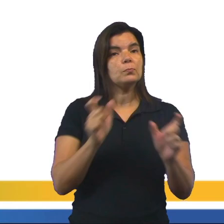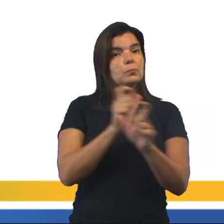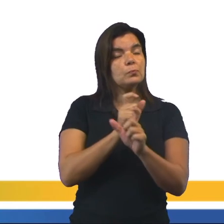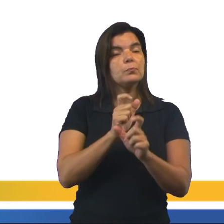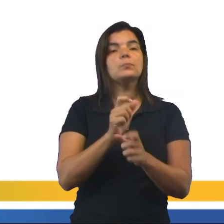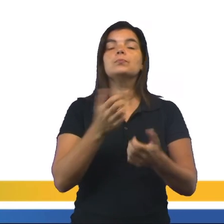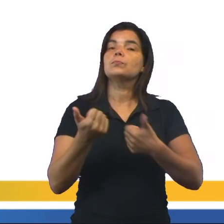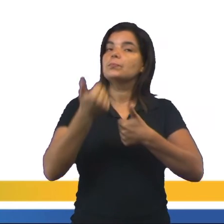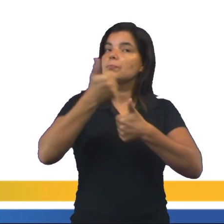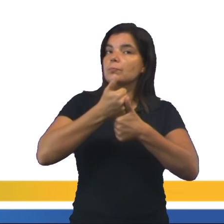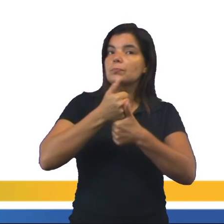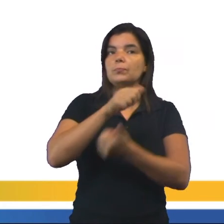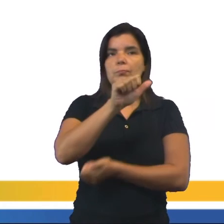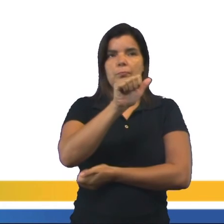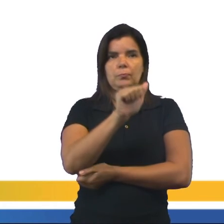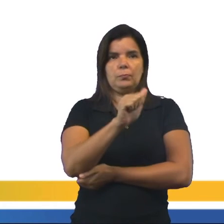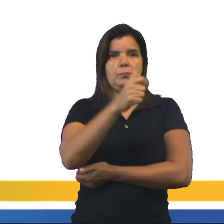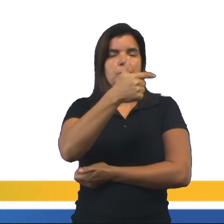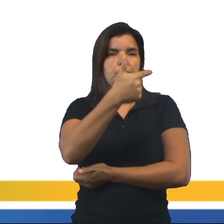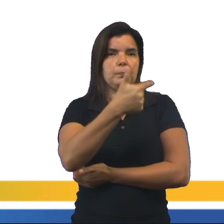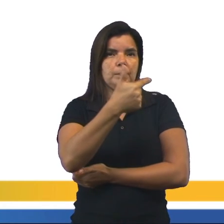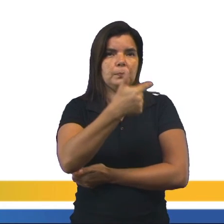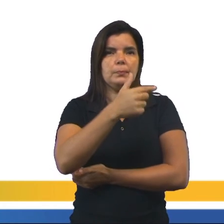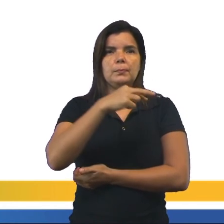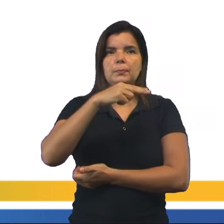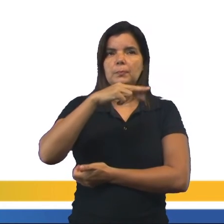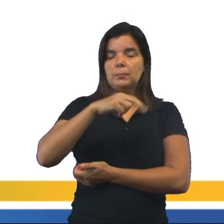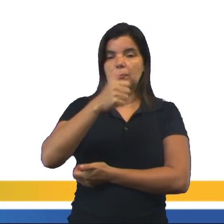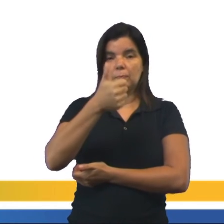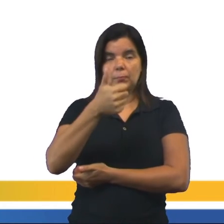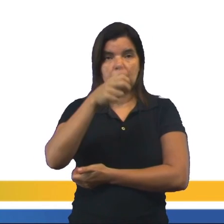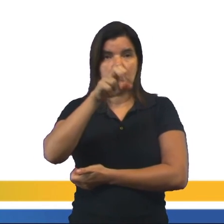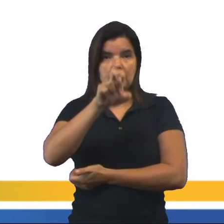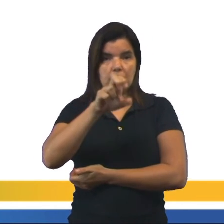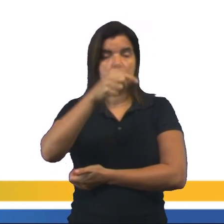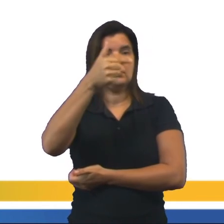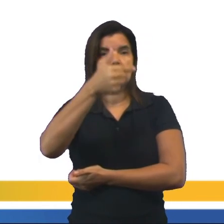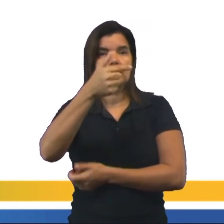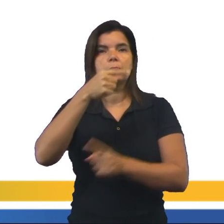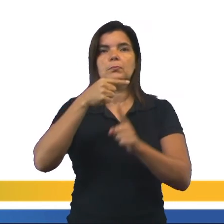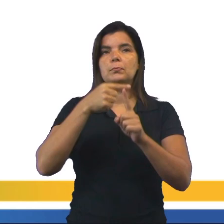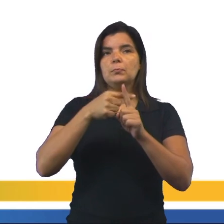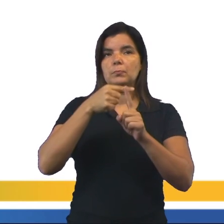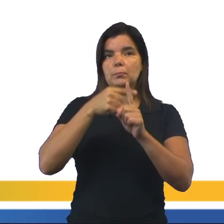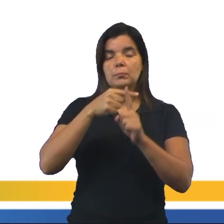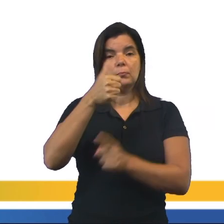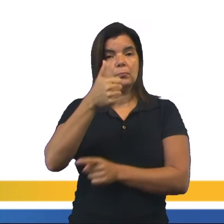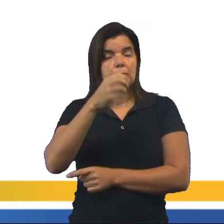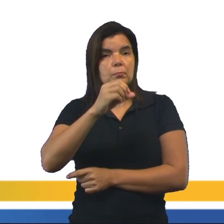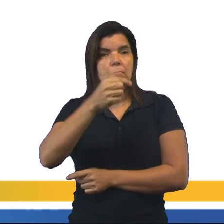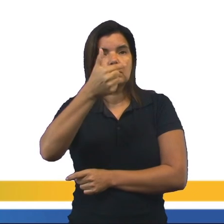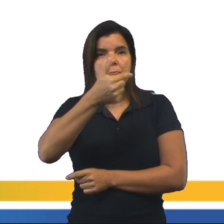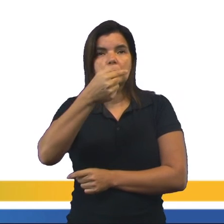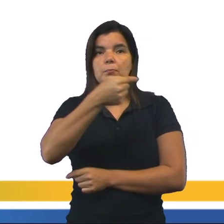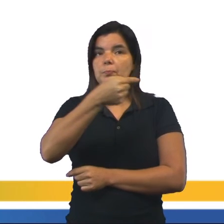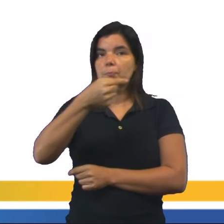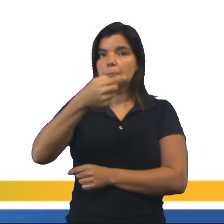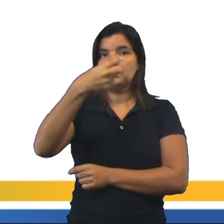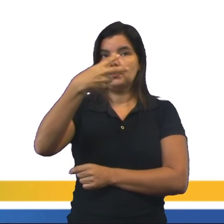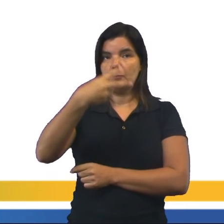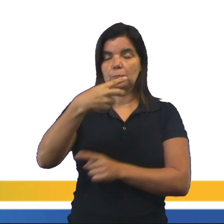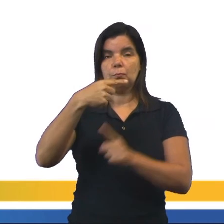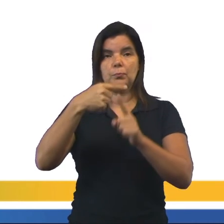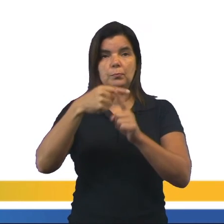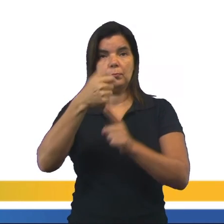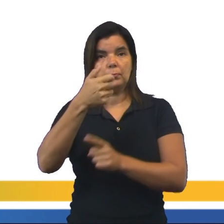Trocando tudo, substituindo, nós vamos ter a ao quadrado, que é igual a 15 ao quadrado mais 10 ao quadrado, menos